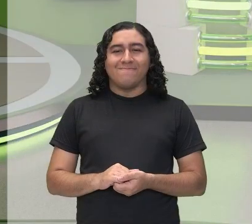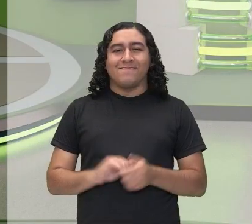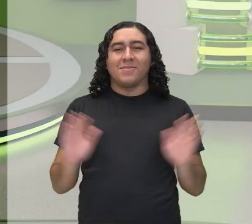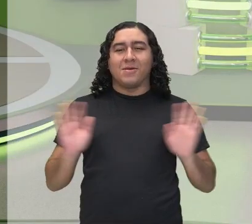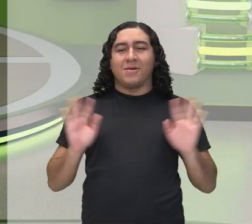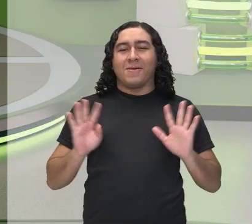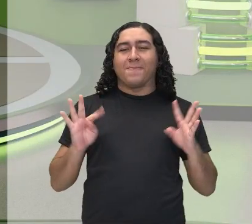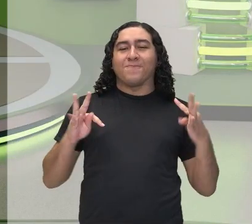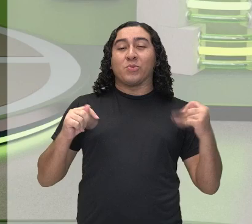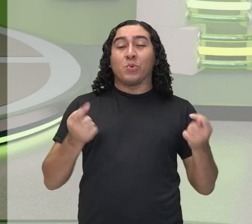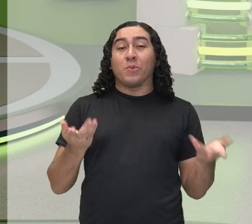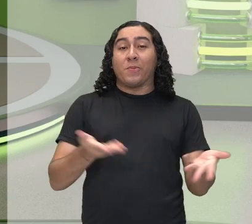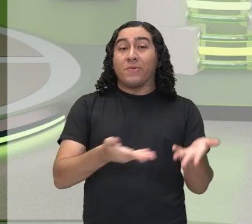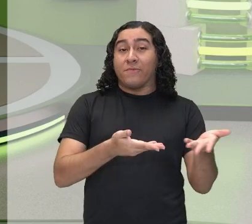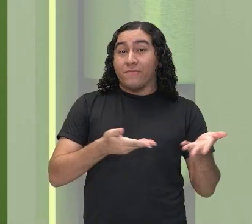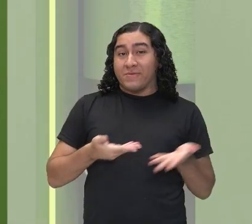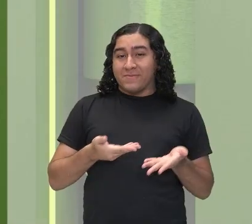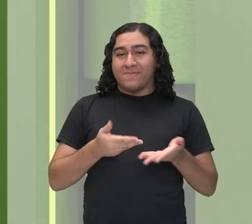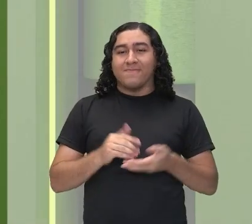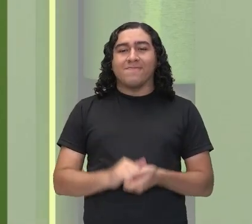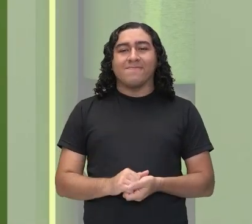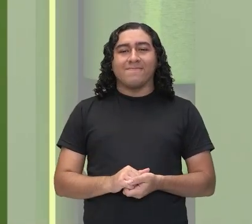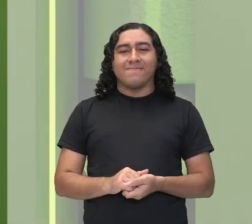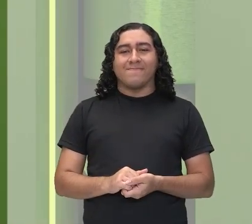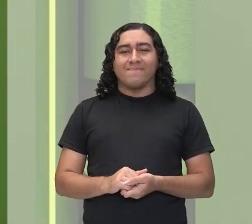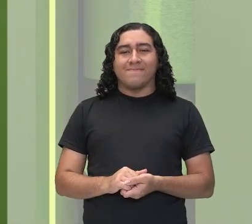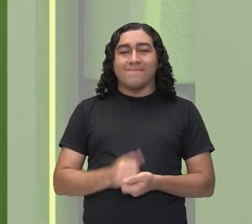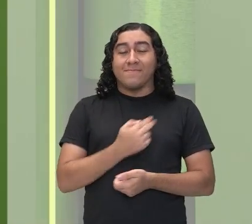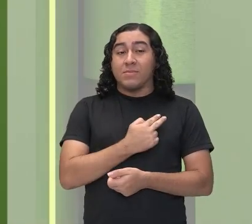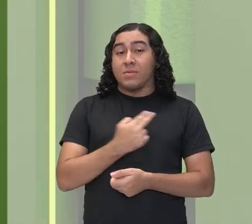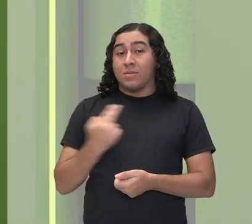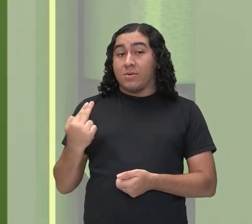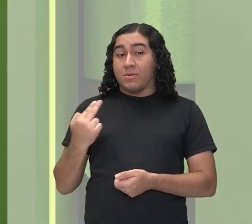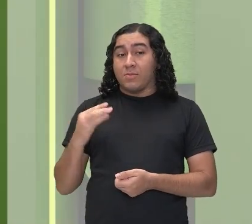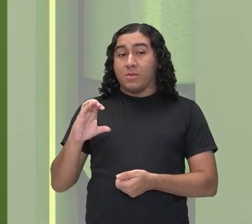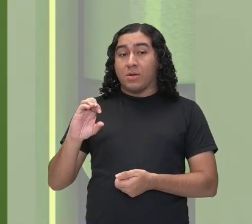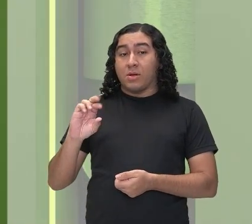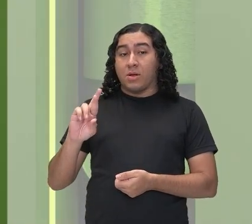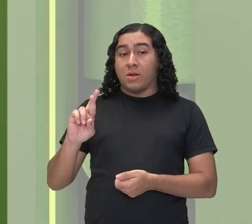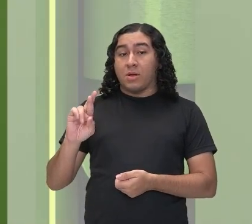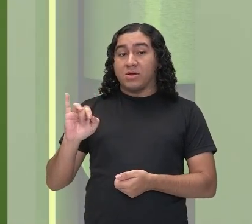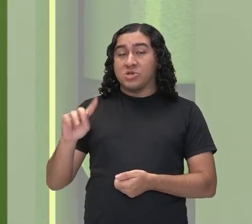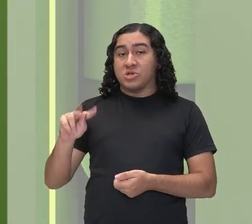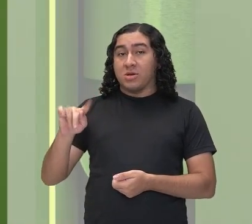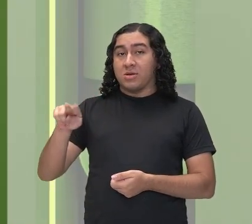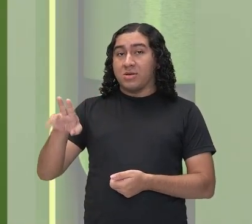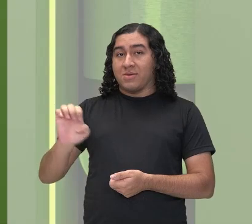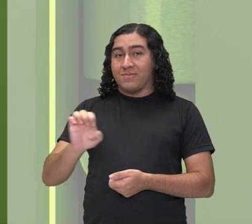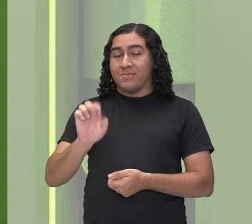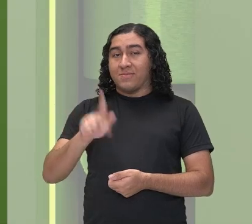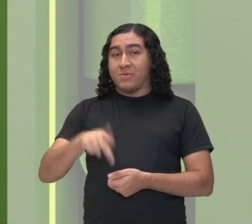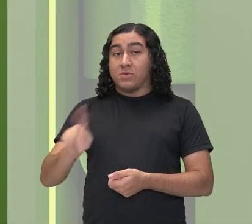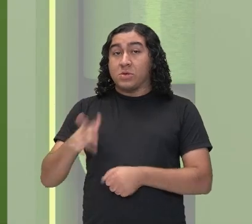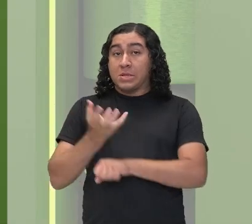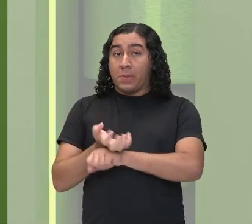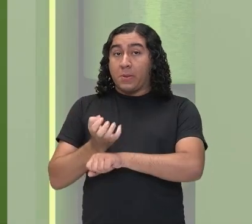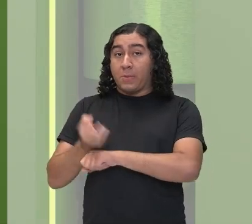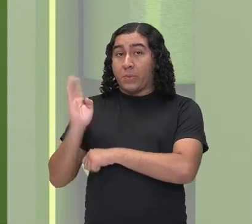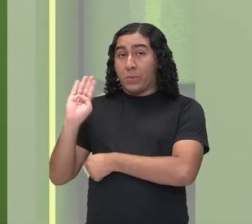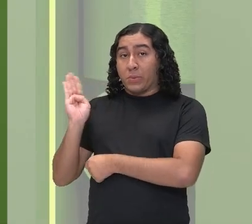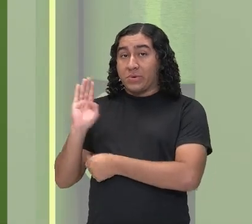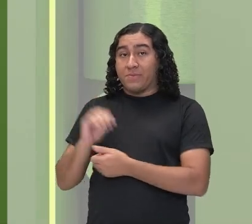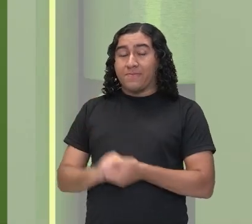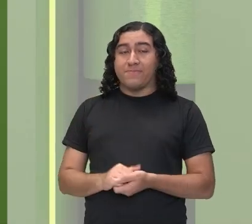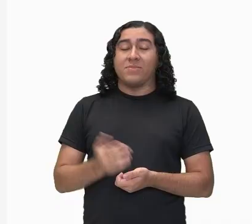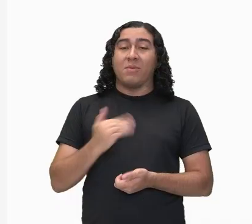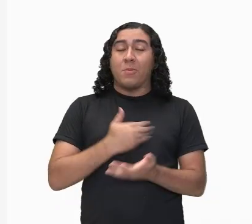Olá, sejam todos muito bem-vindos. Eu sou a professora Cristiane Oliveira, sua professora de Biologia, e vamos